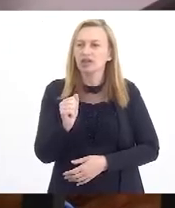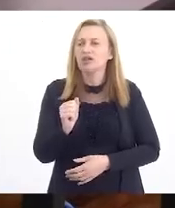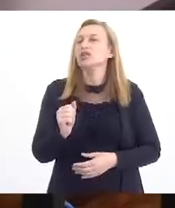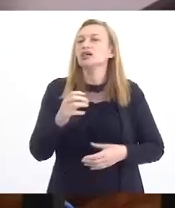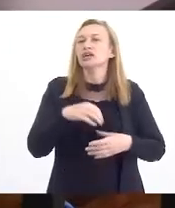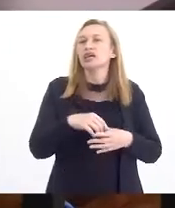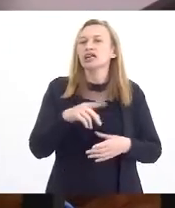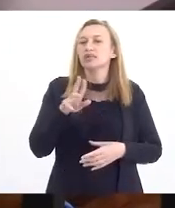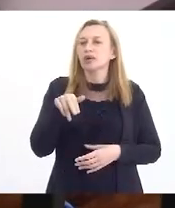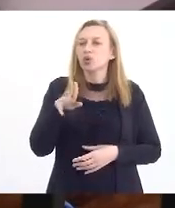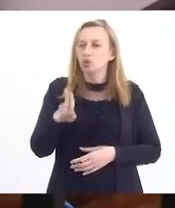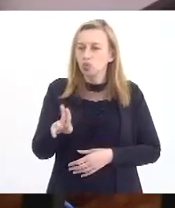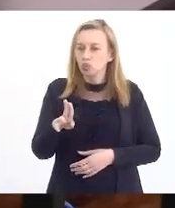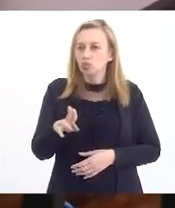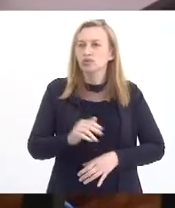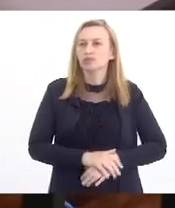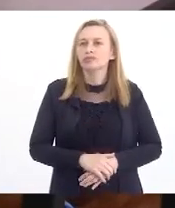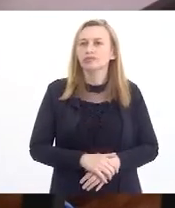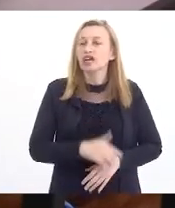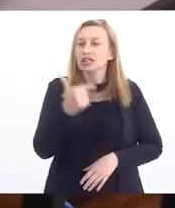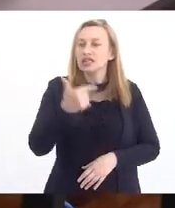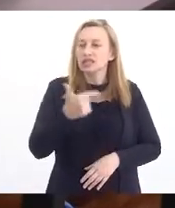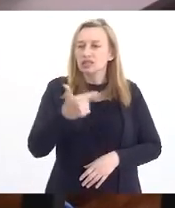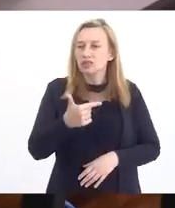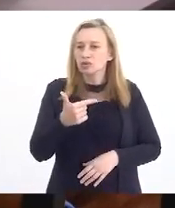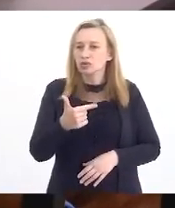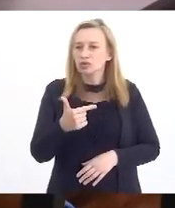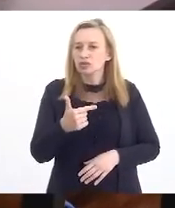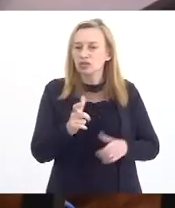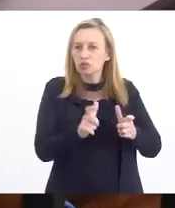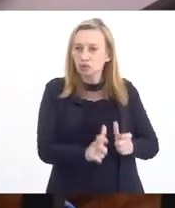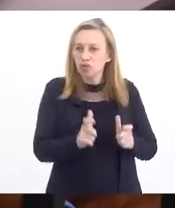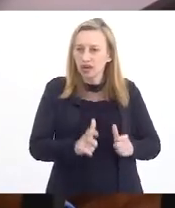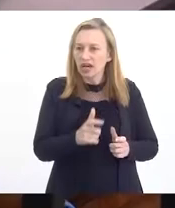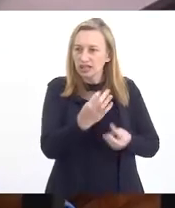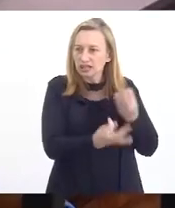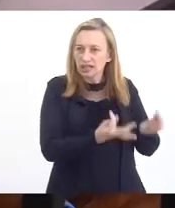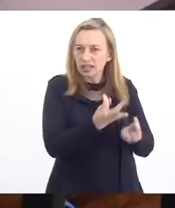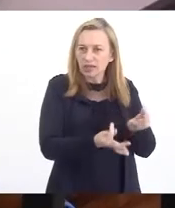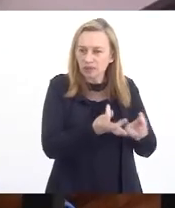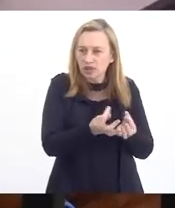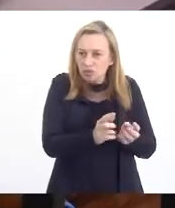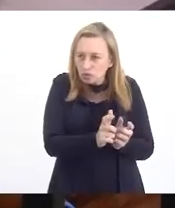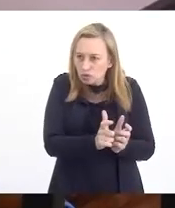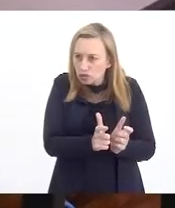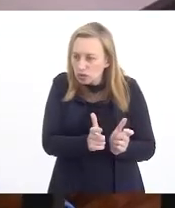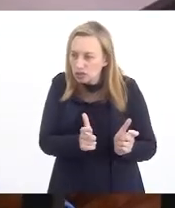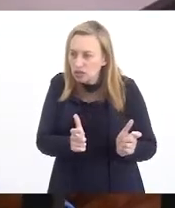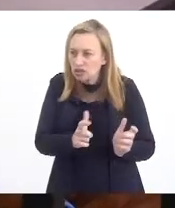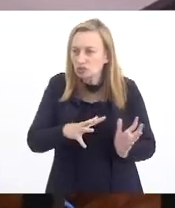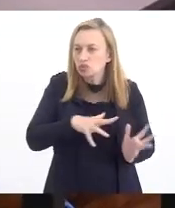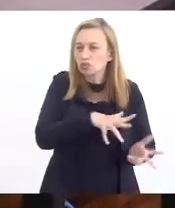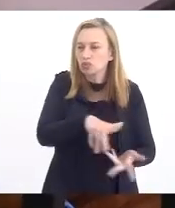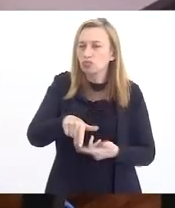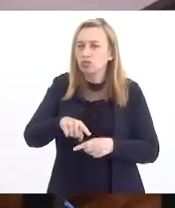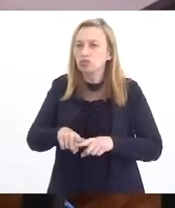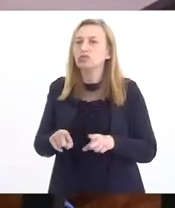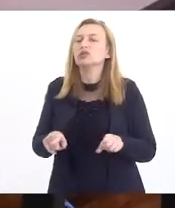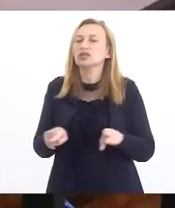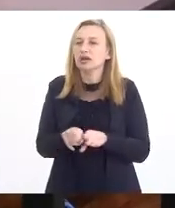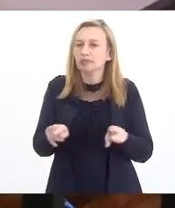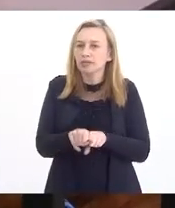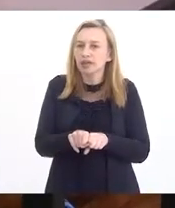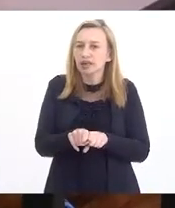Guandu, que é considerada a segunda maior estação de tratamento de água do mundo, porém, ela está situada também numa